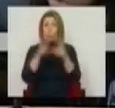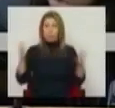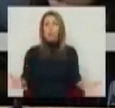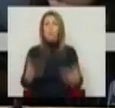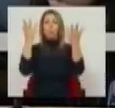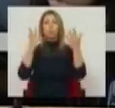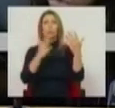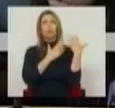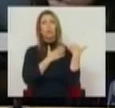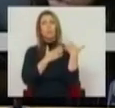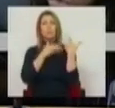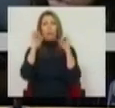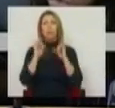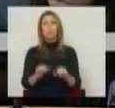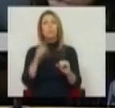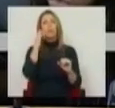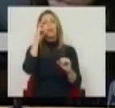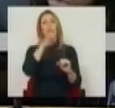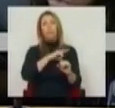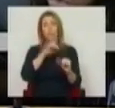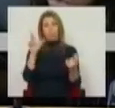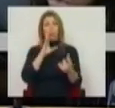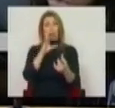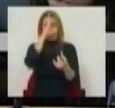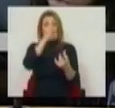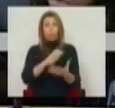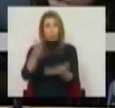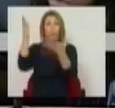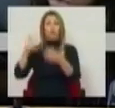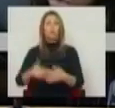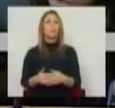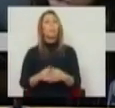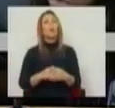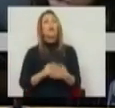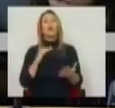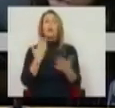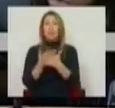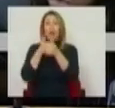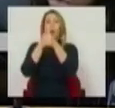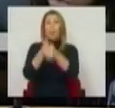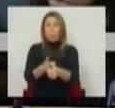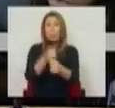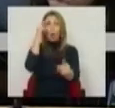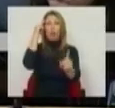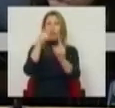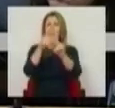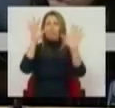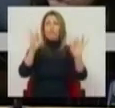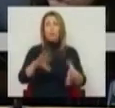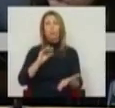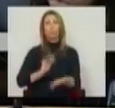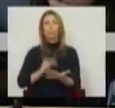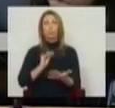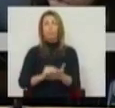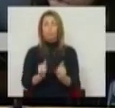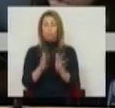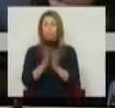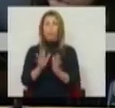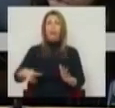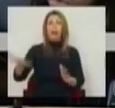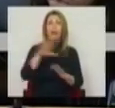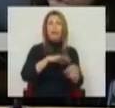à responsabilização por parte do Estado e dar cumprimento ao objetivo da erradicação da pobreza em todas as